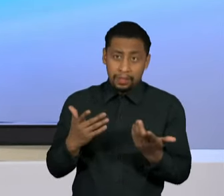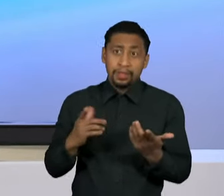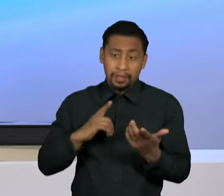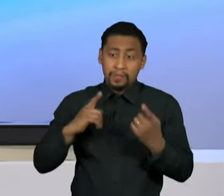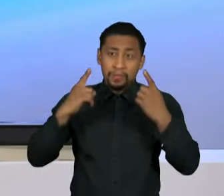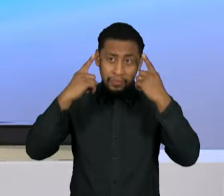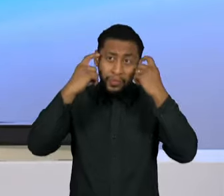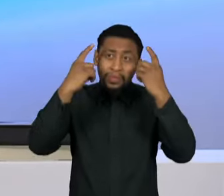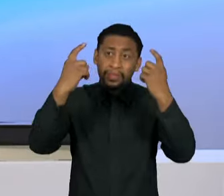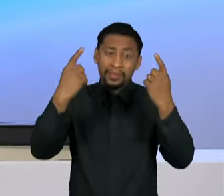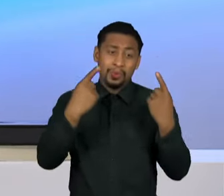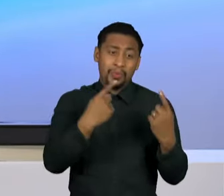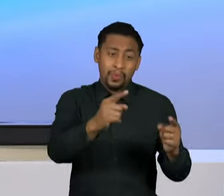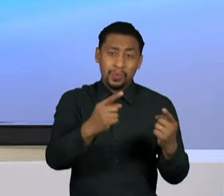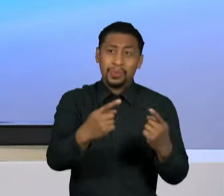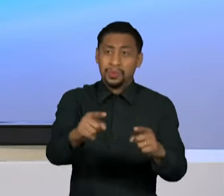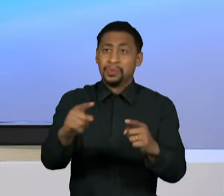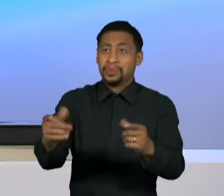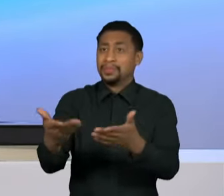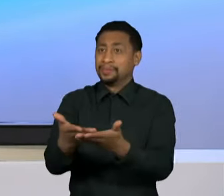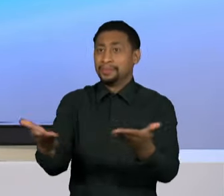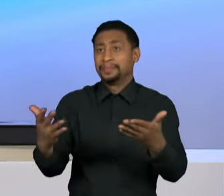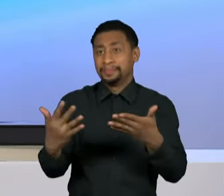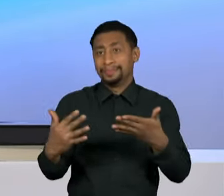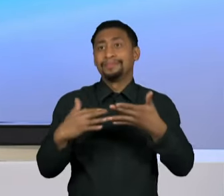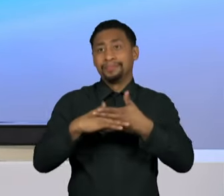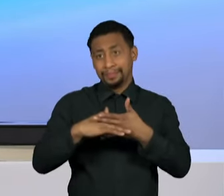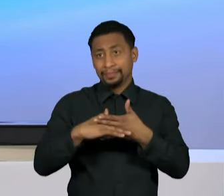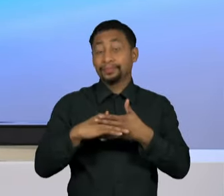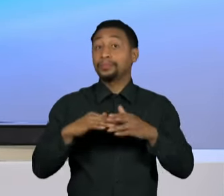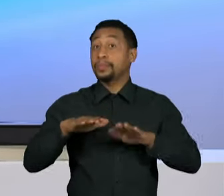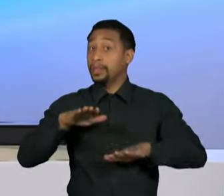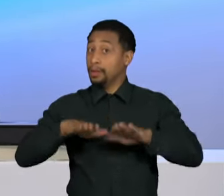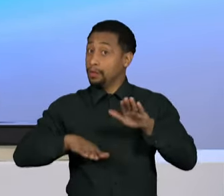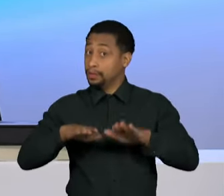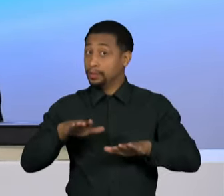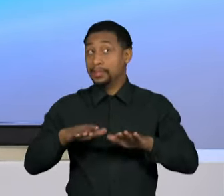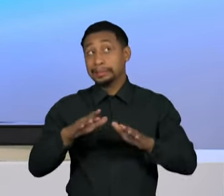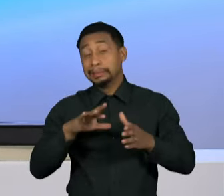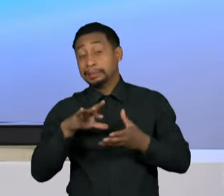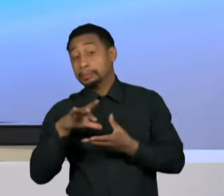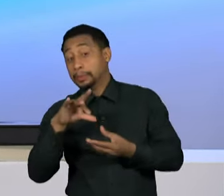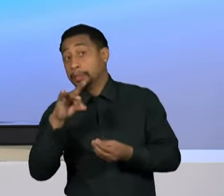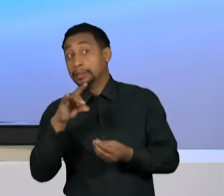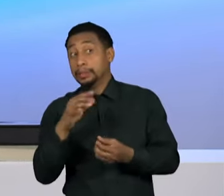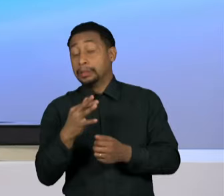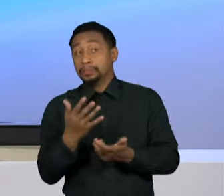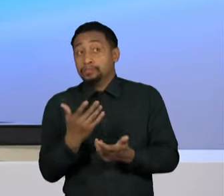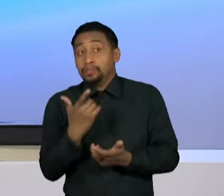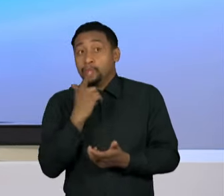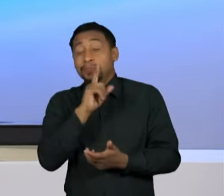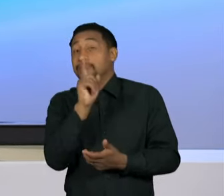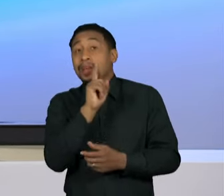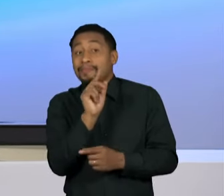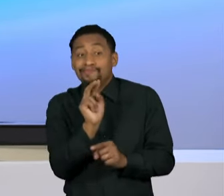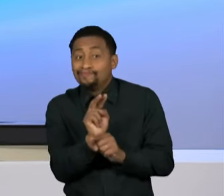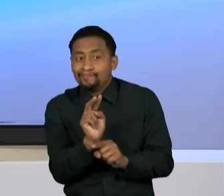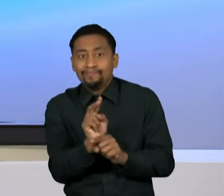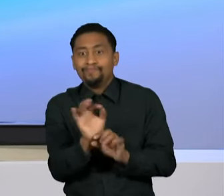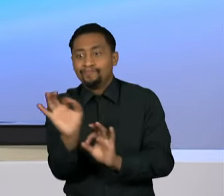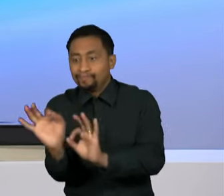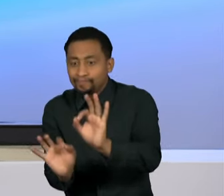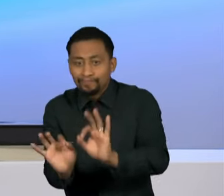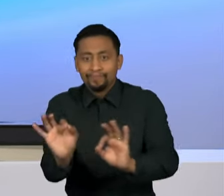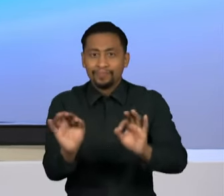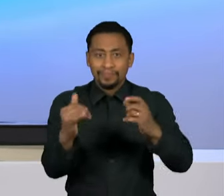democracia coloca contra os seus cidadãos e muitas vezes da retórica de que a democracia não dá conta de lidar